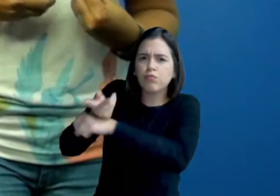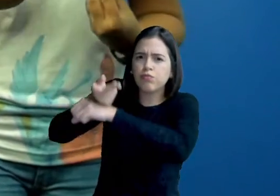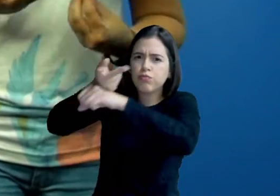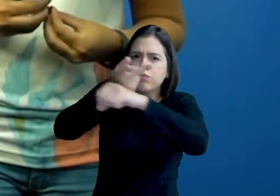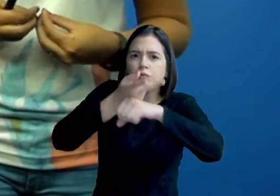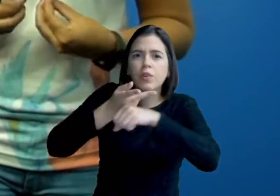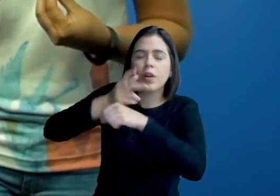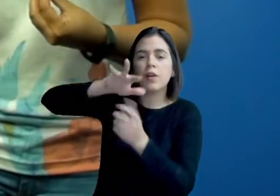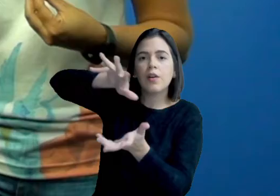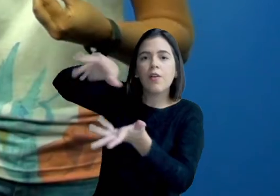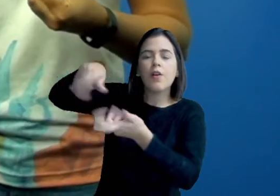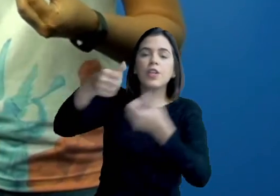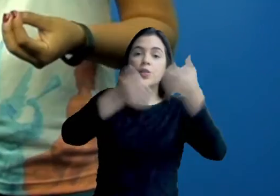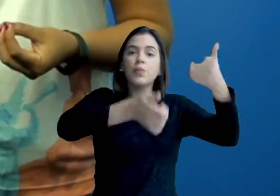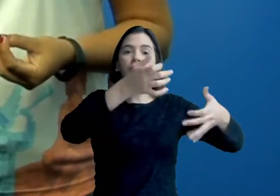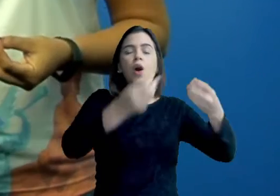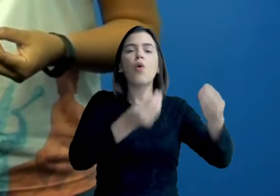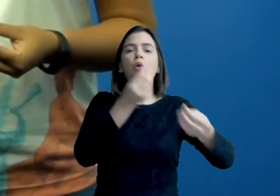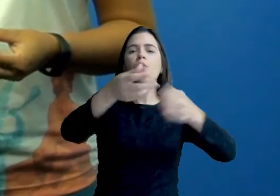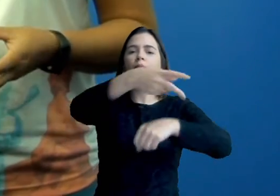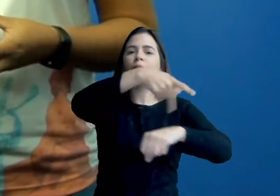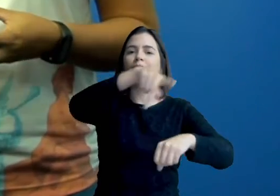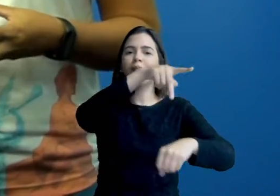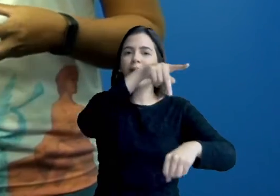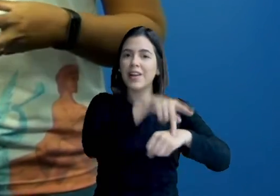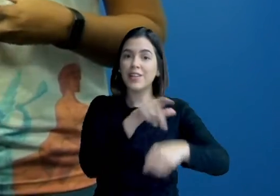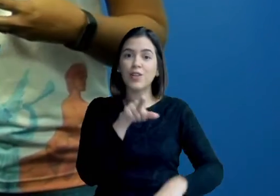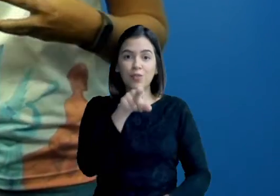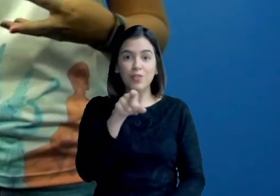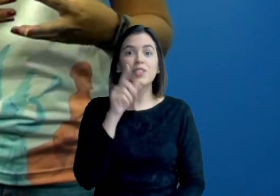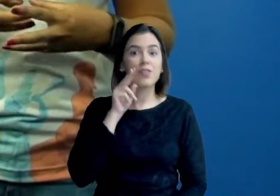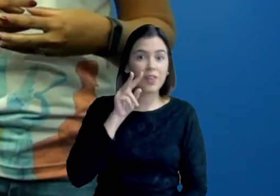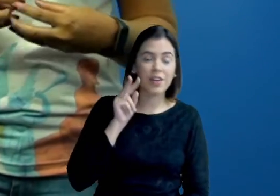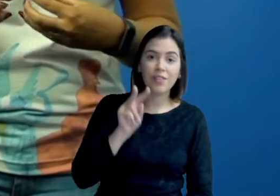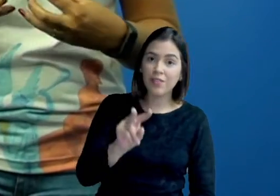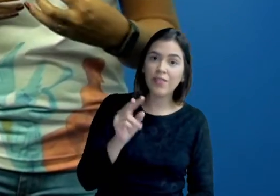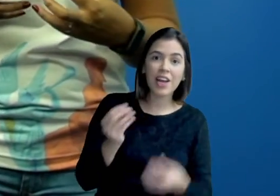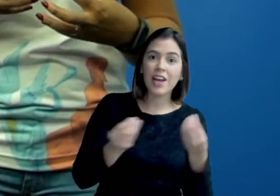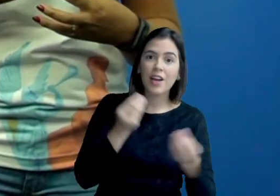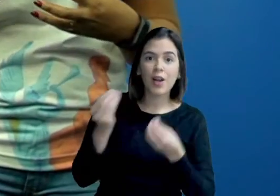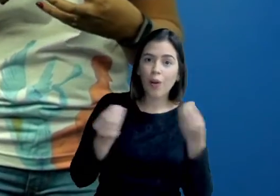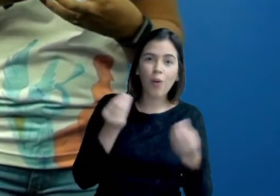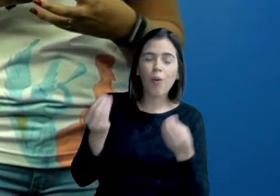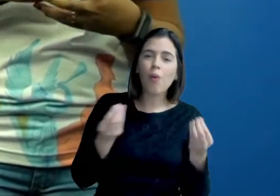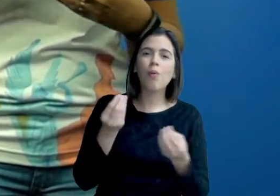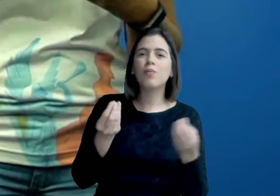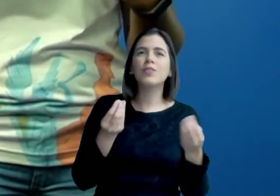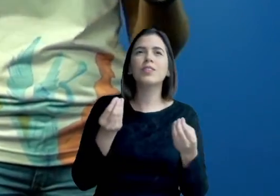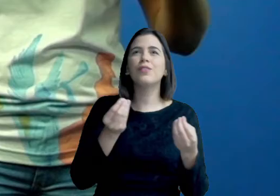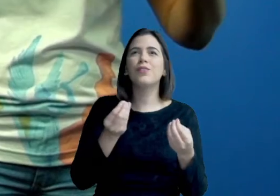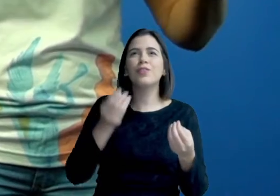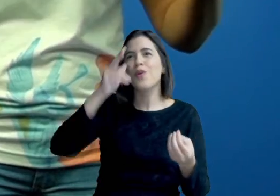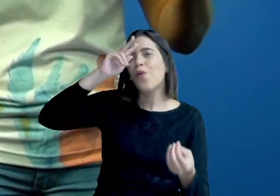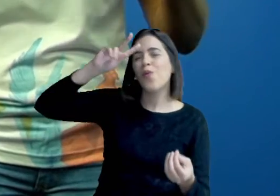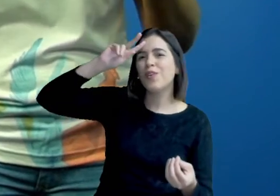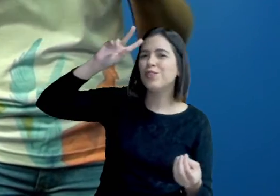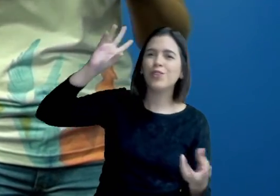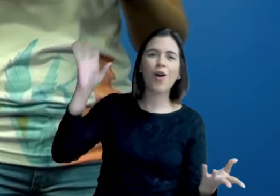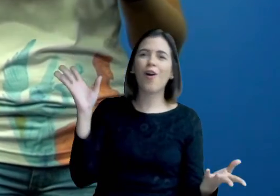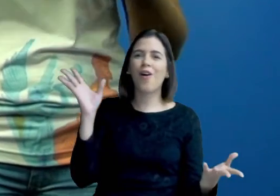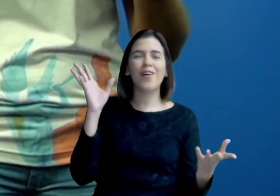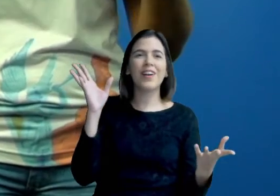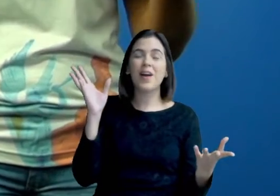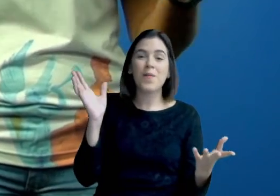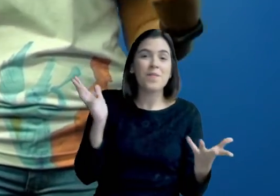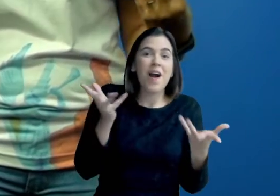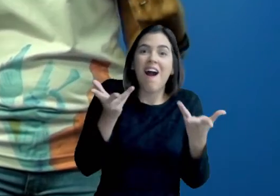colonizadores, falando como são os países, você vai ver que tem uma coisa assim, muito, como se fosse uma fábula, sabe? Aquela